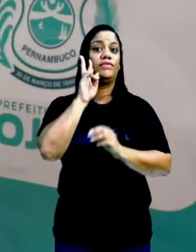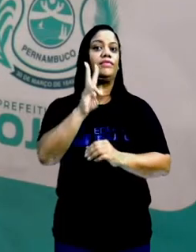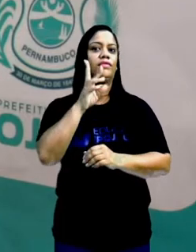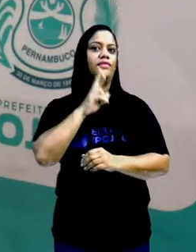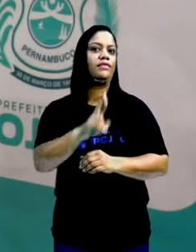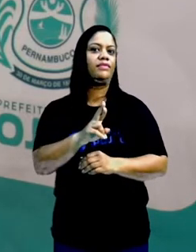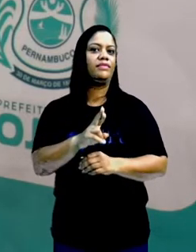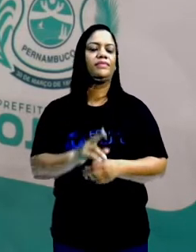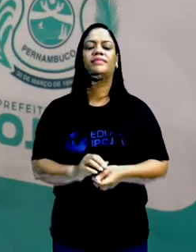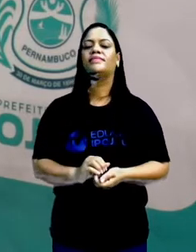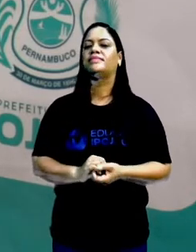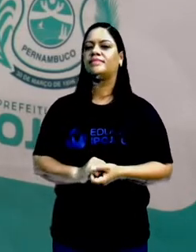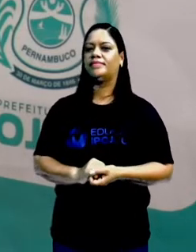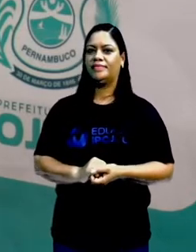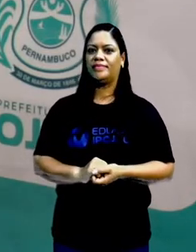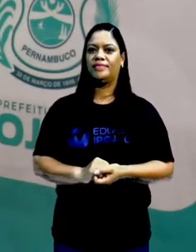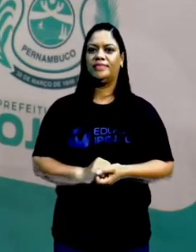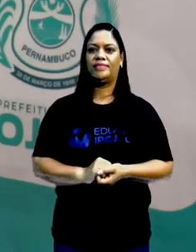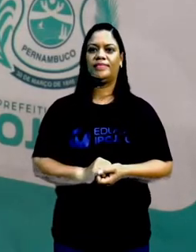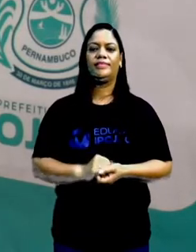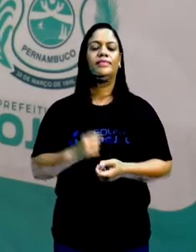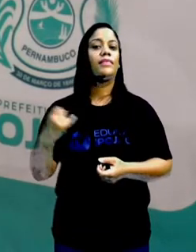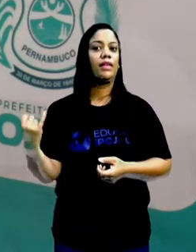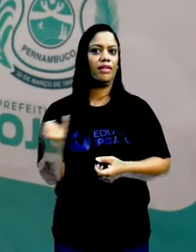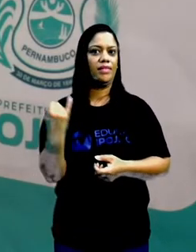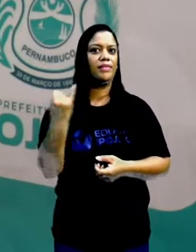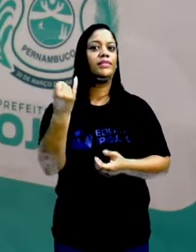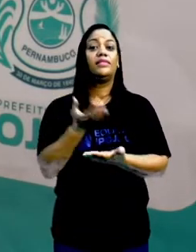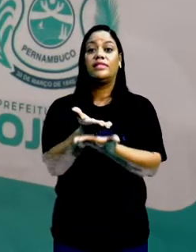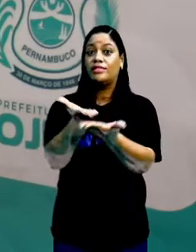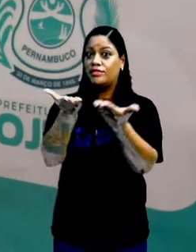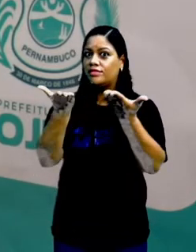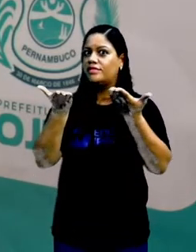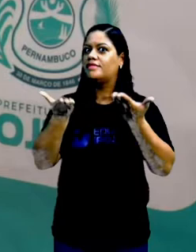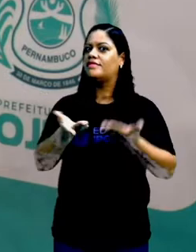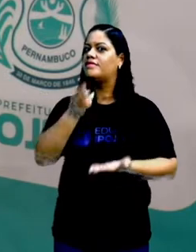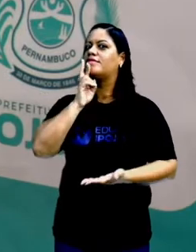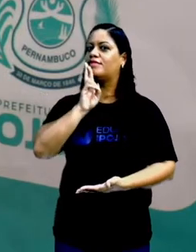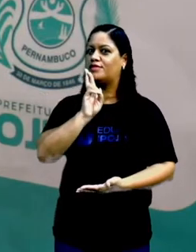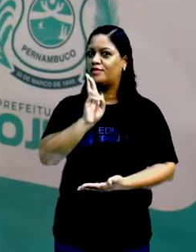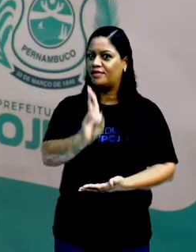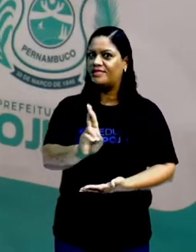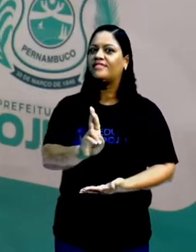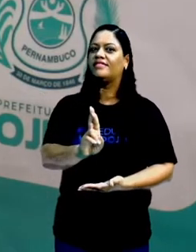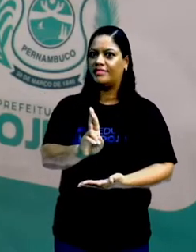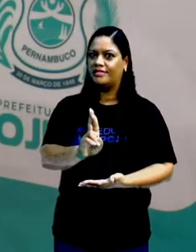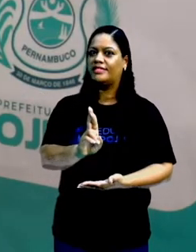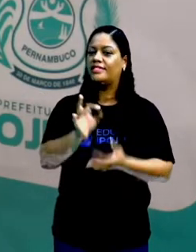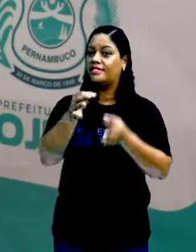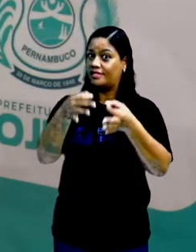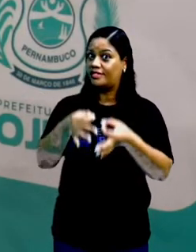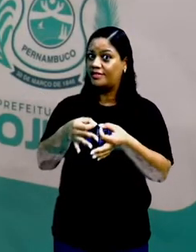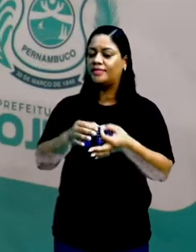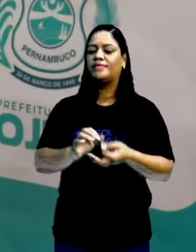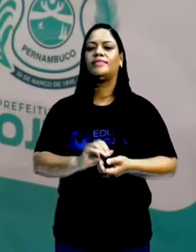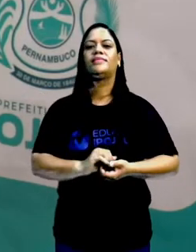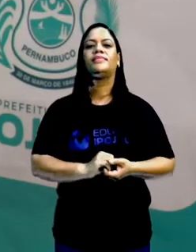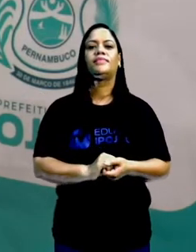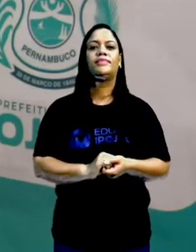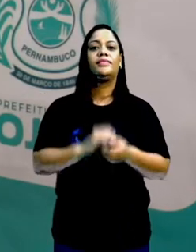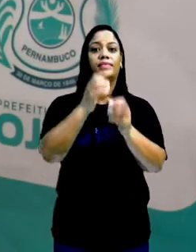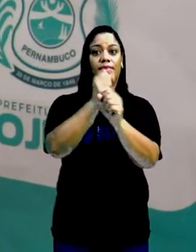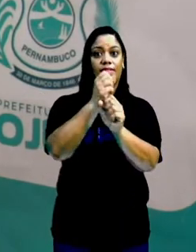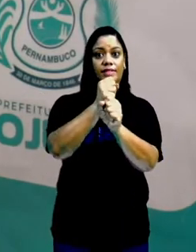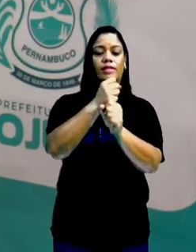resultado. É importante que vocês coloquem a resposta depois que encontrar o resultado. Aqui, na